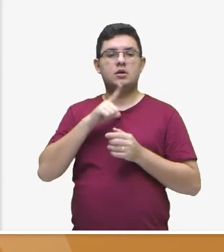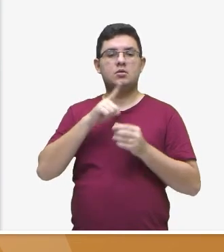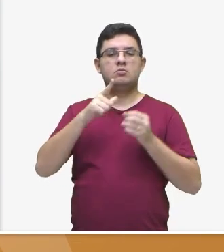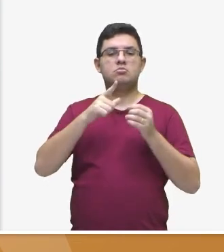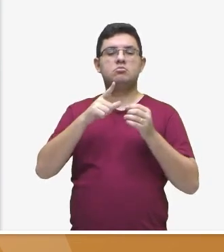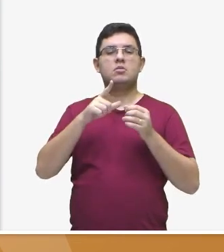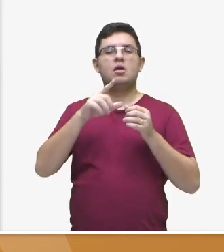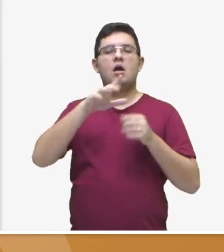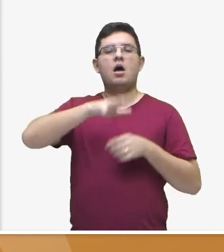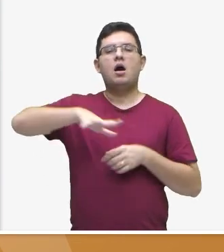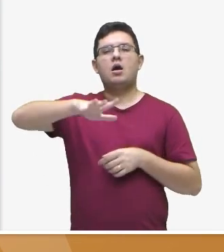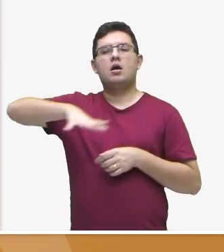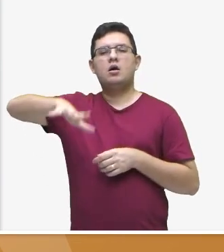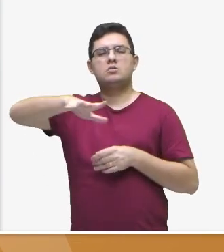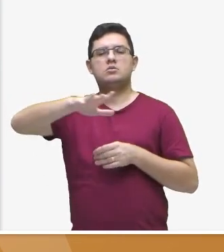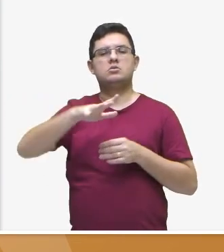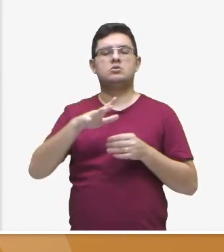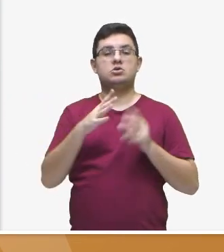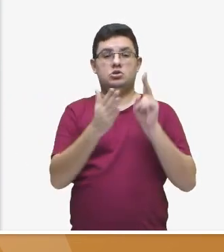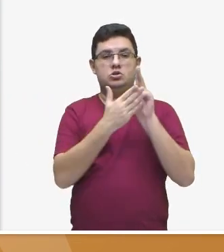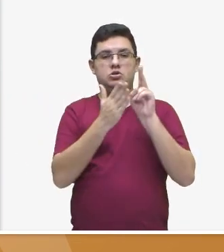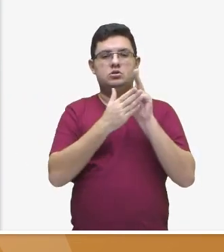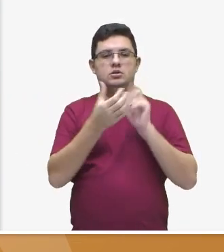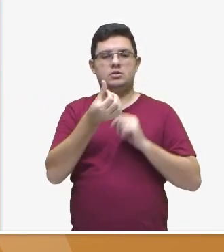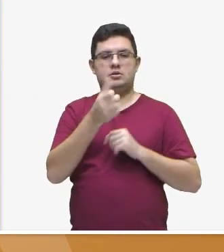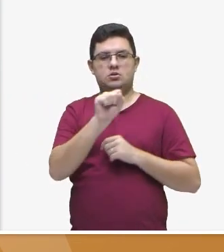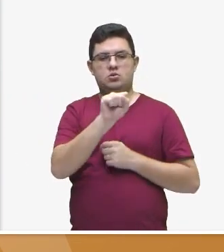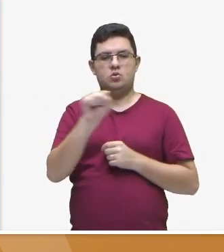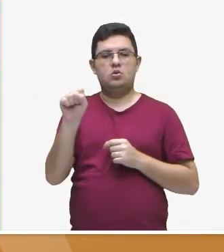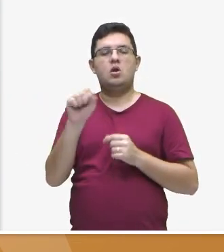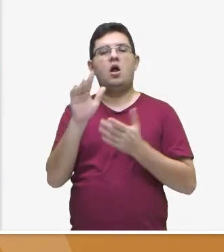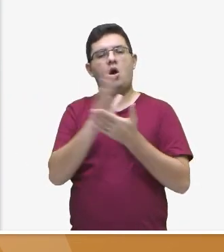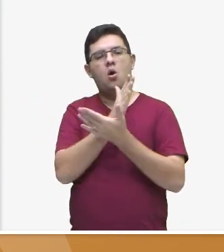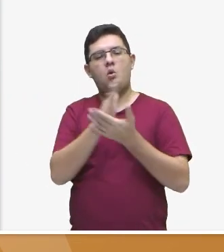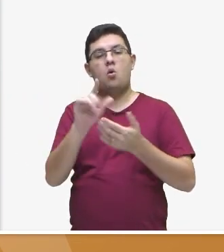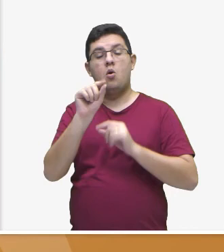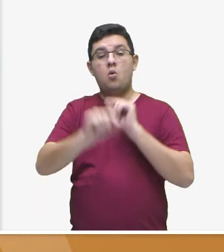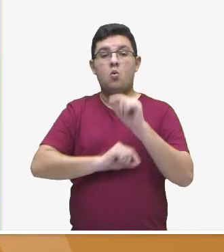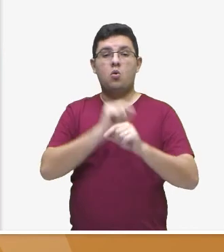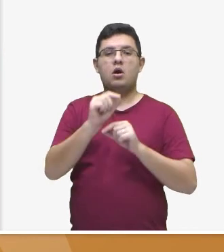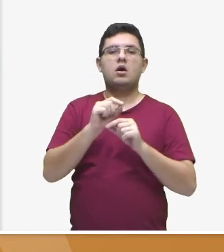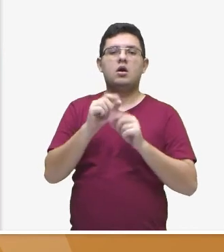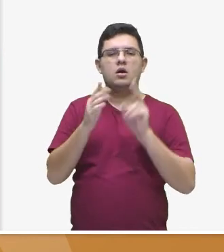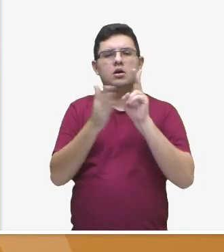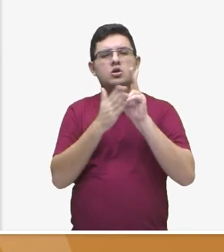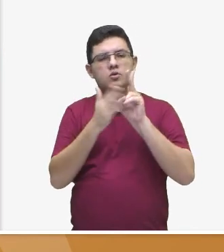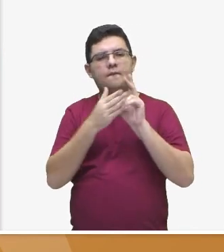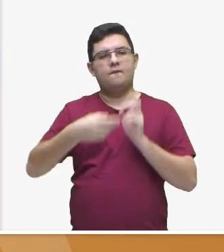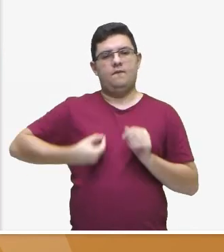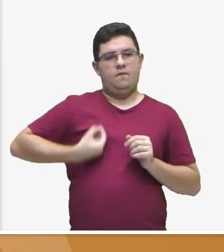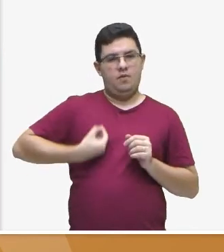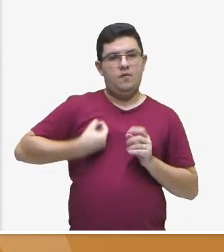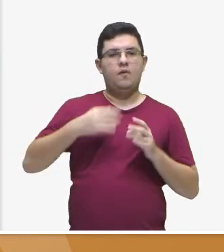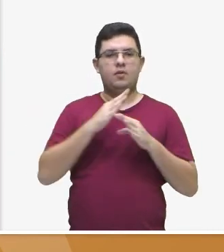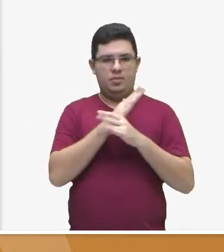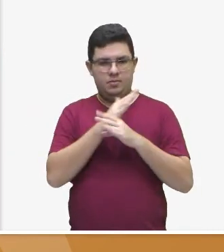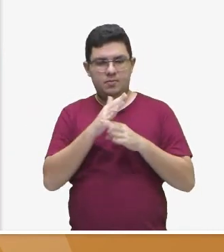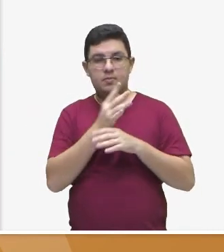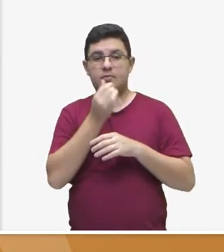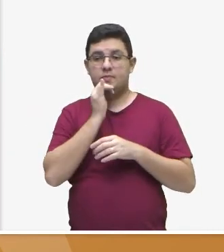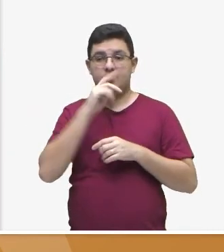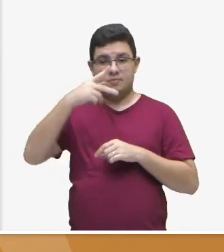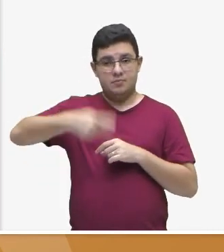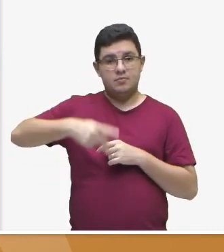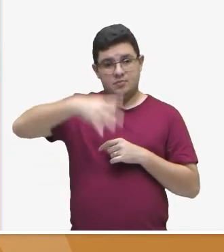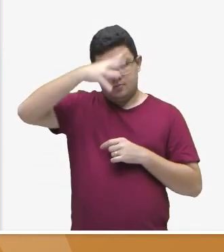688 terras indígenas e algumas áreas urbanas. Nós temos aqui em Manaus muitos índios que vivem na região urbana e no